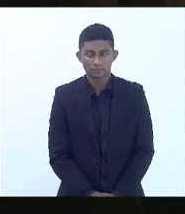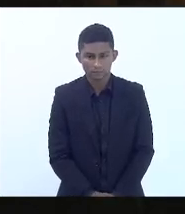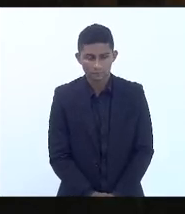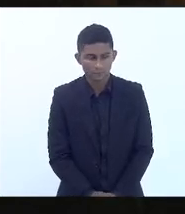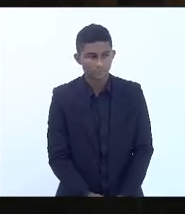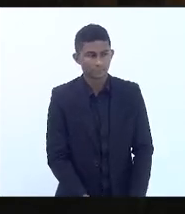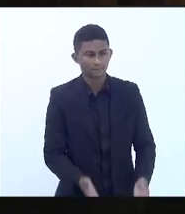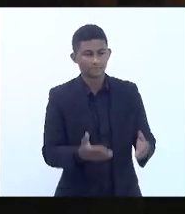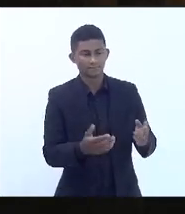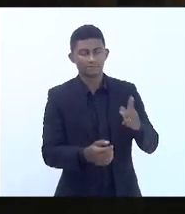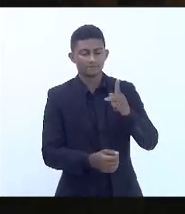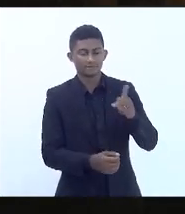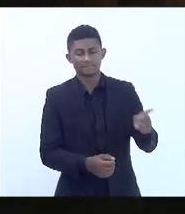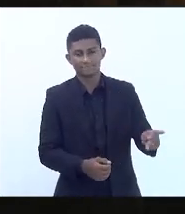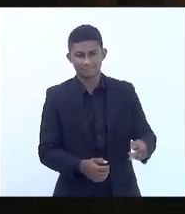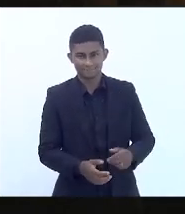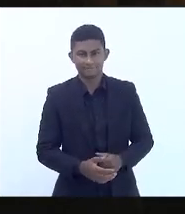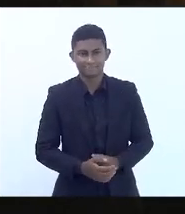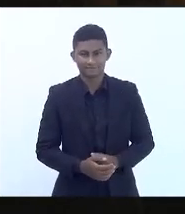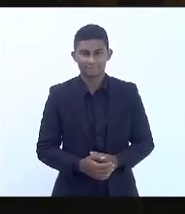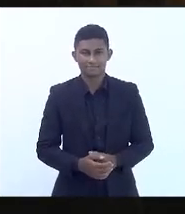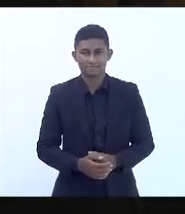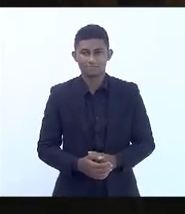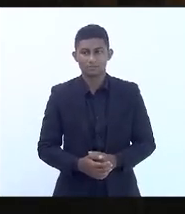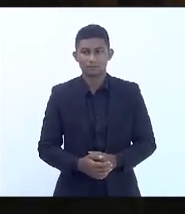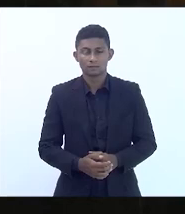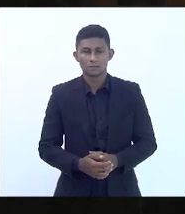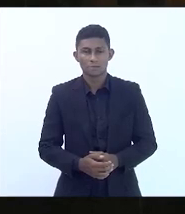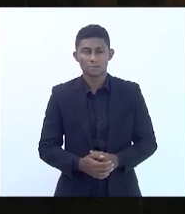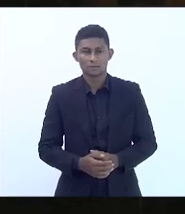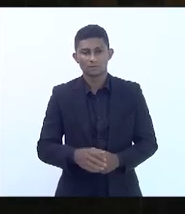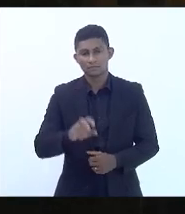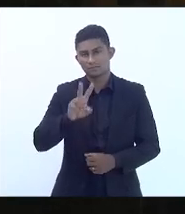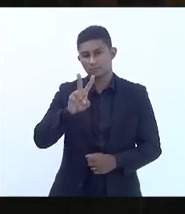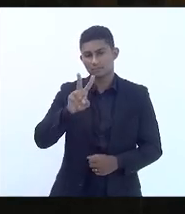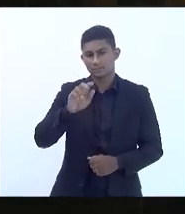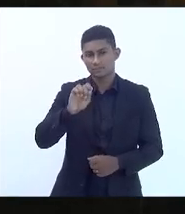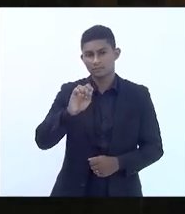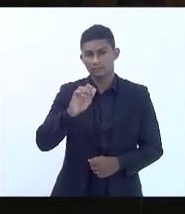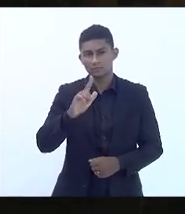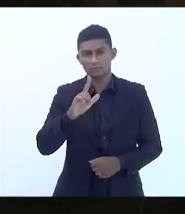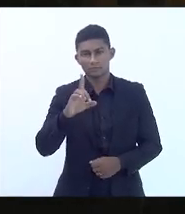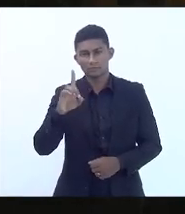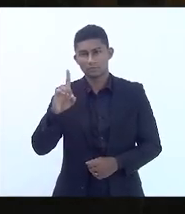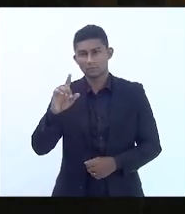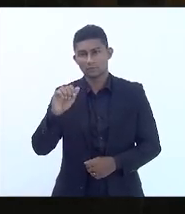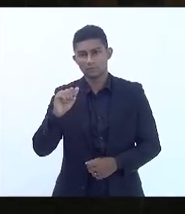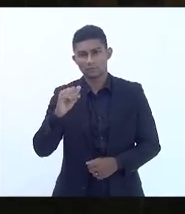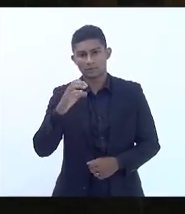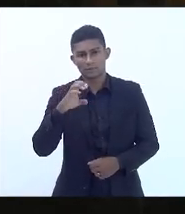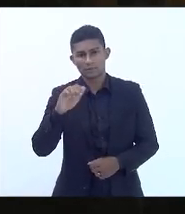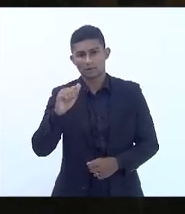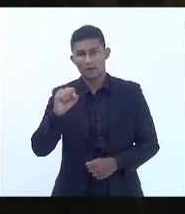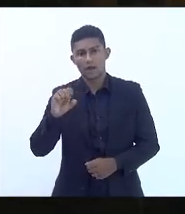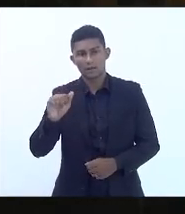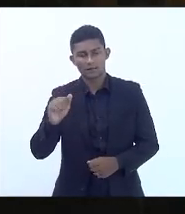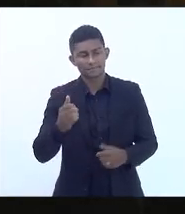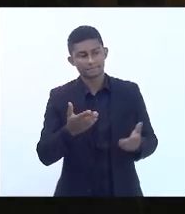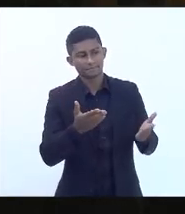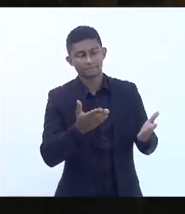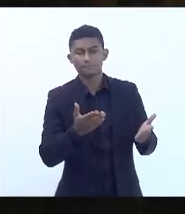Senhor presidente, deputado Valdaciasa, senhoras e